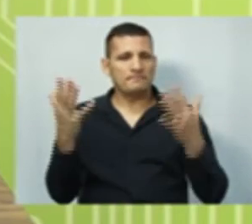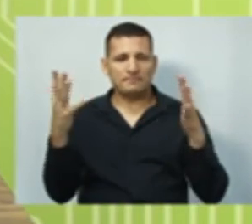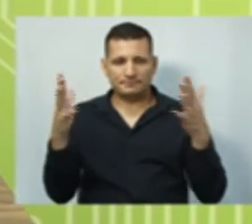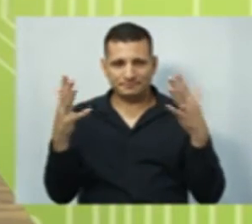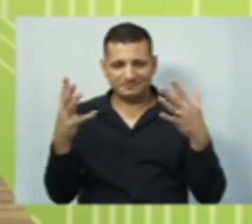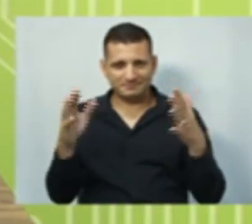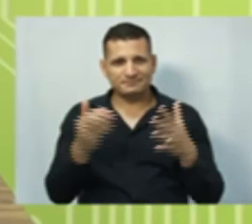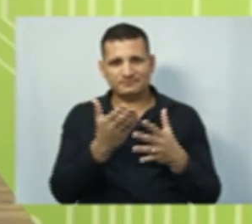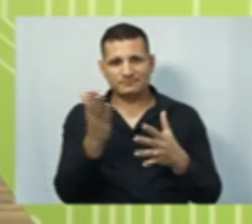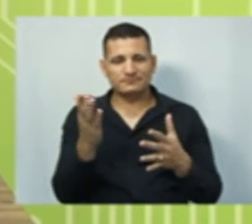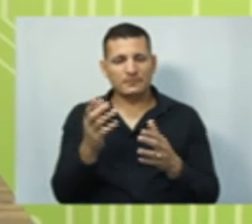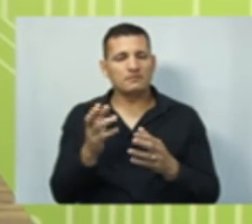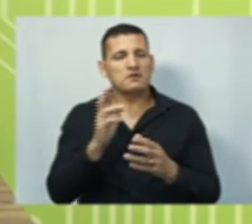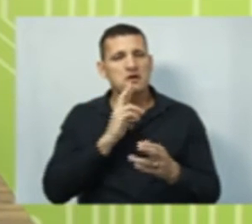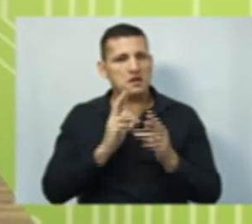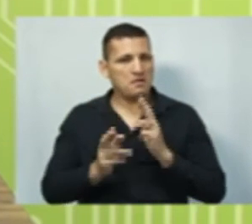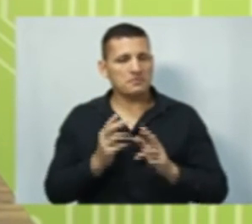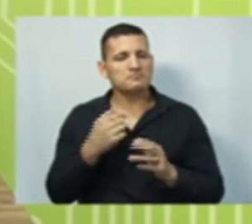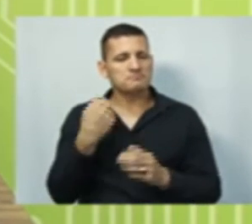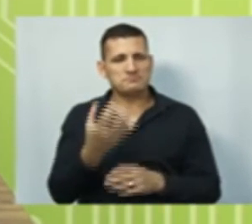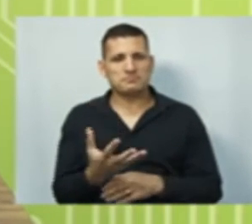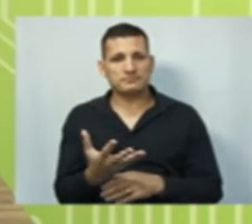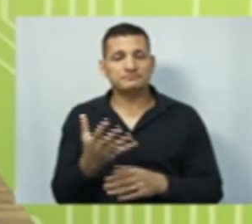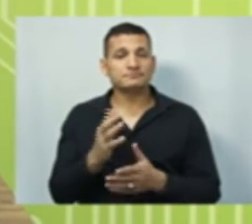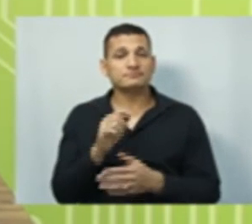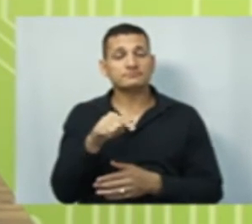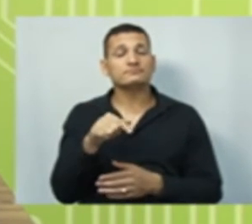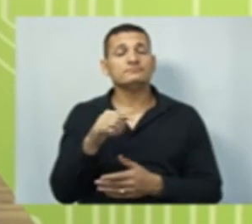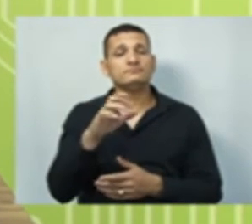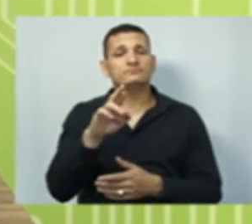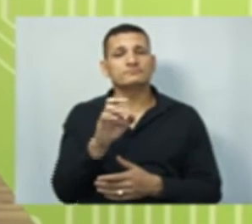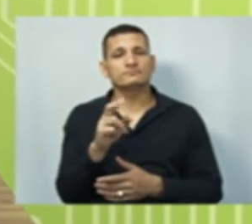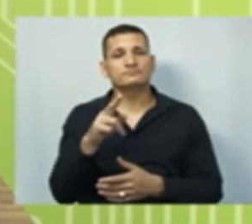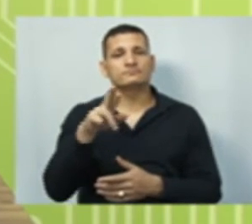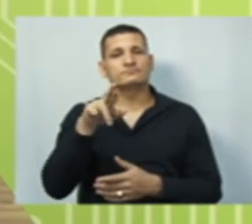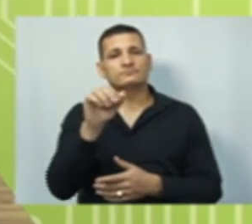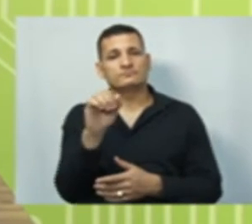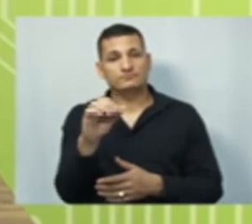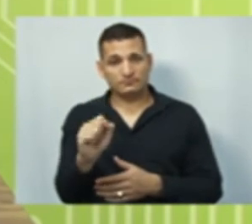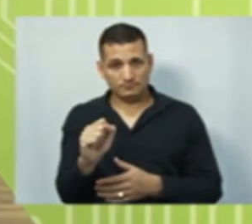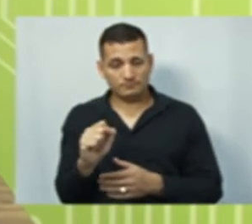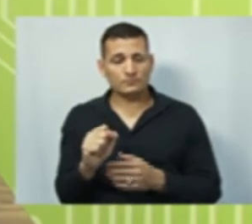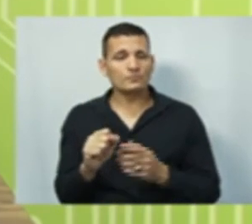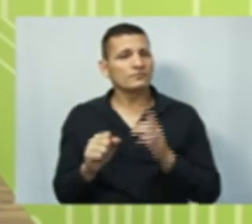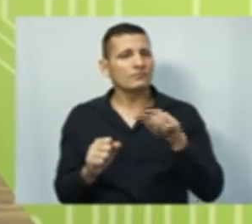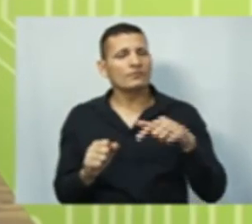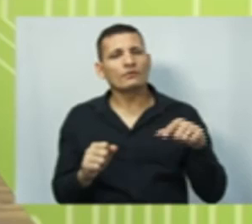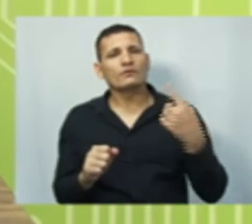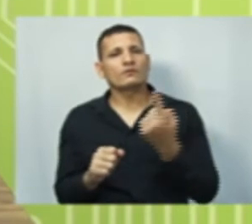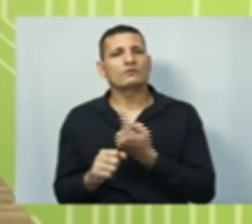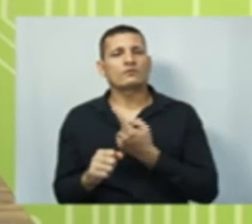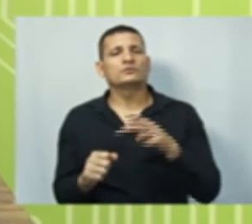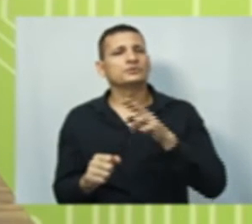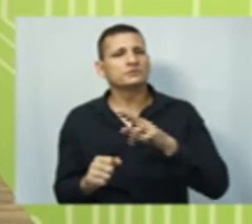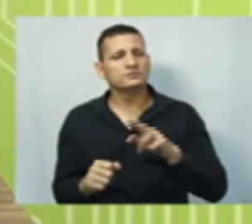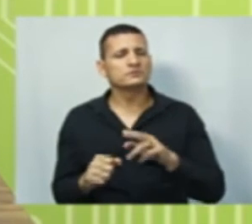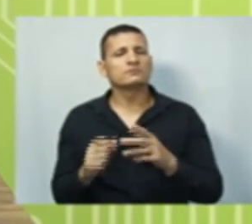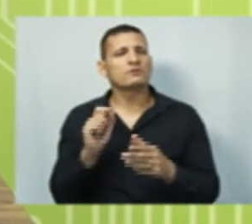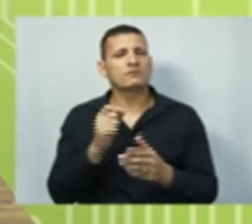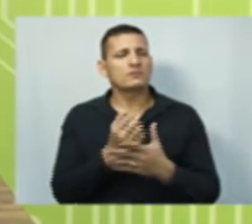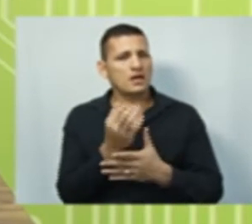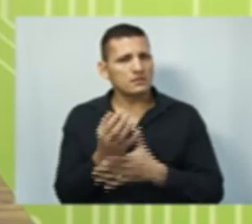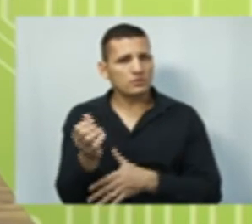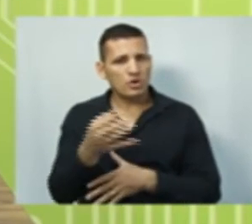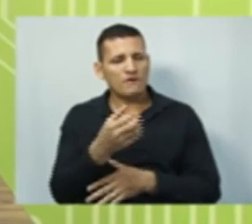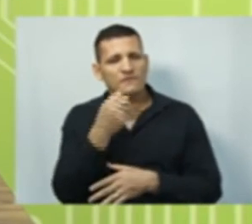Essa é a resposta que a gente está esperando mesmo. Essa questão, os recursos produtivos, são aquilo que a gente utiliza para a produção de novos bens e